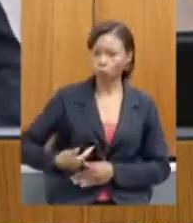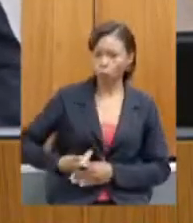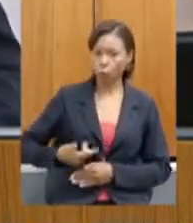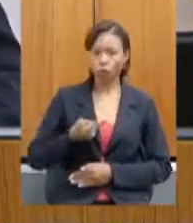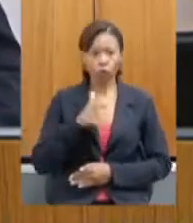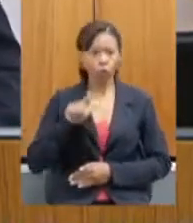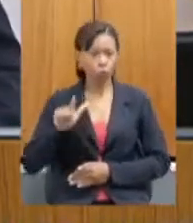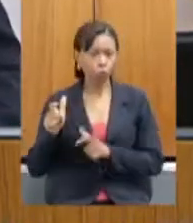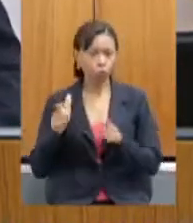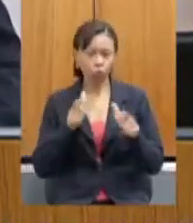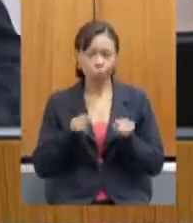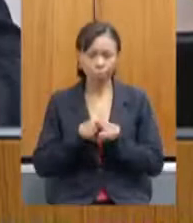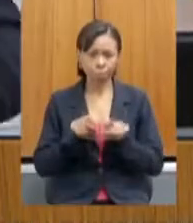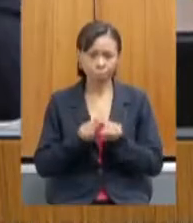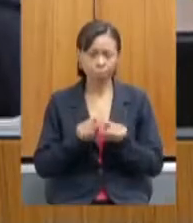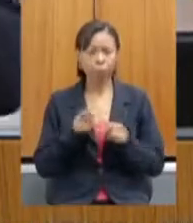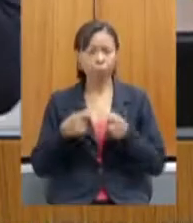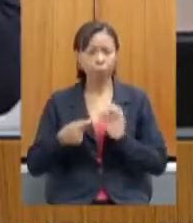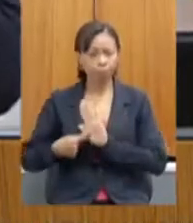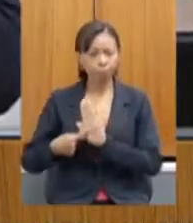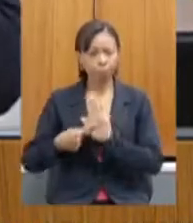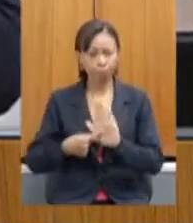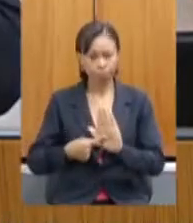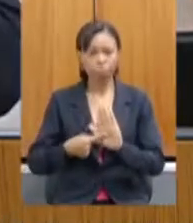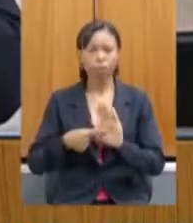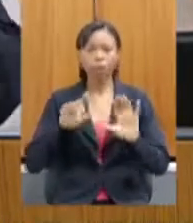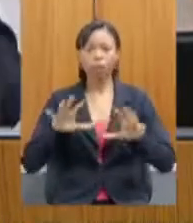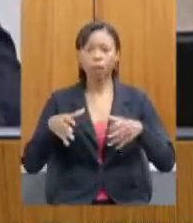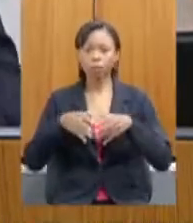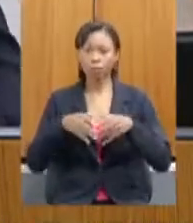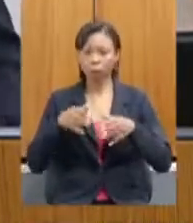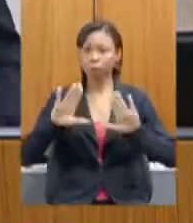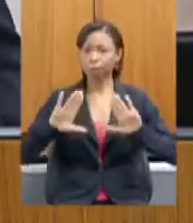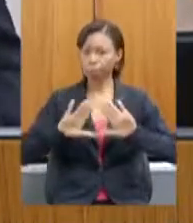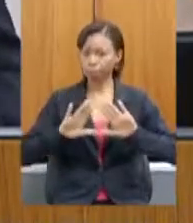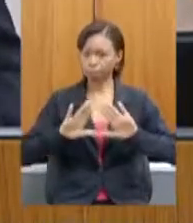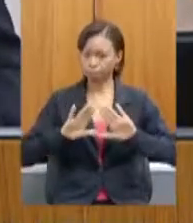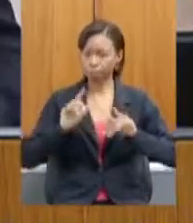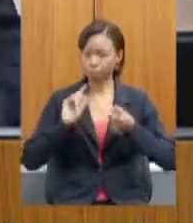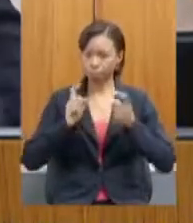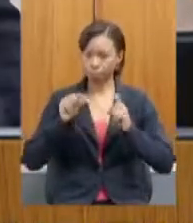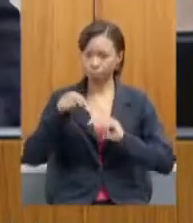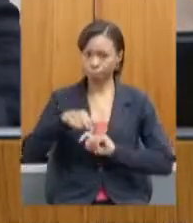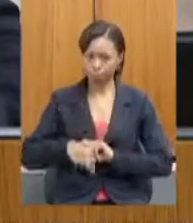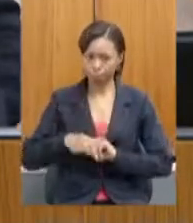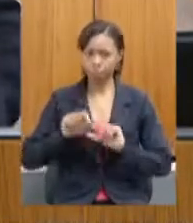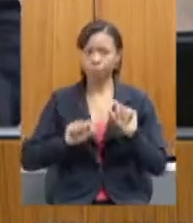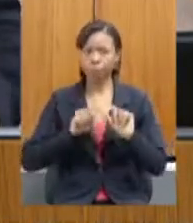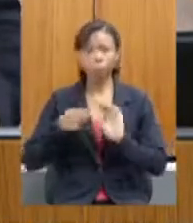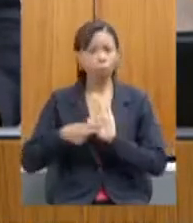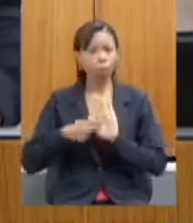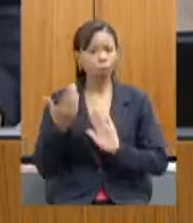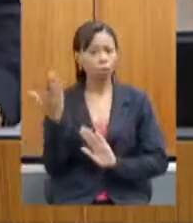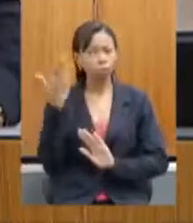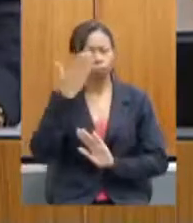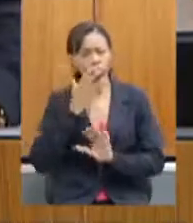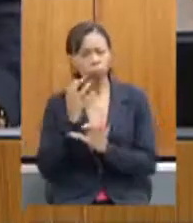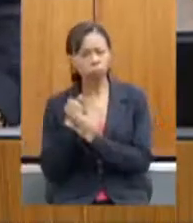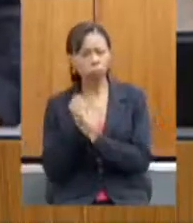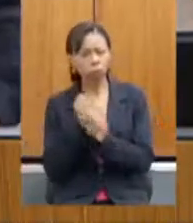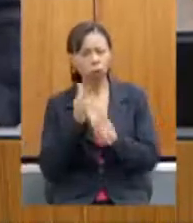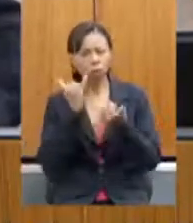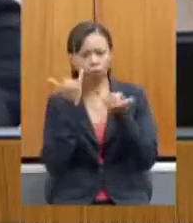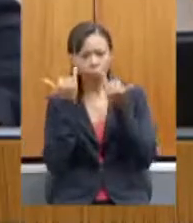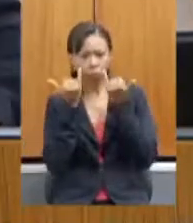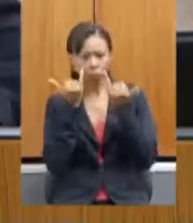semestralmente às reuniões das comissões da Assembleia para prestar informações sobre a gestão de